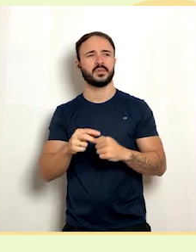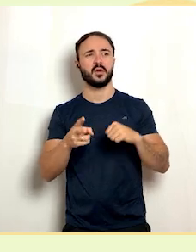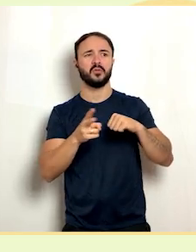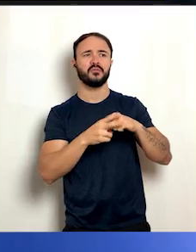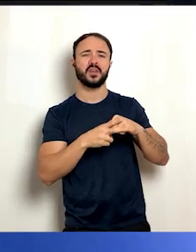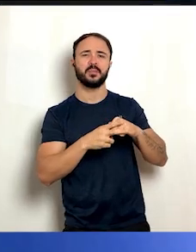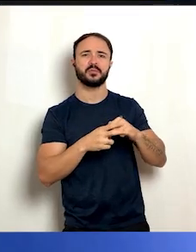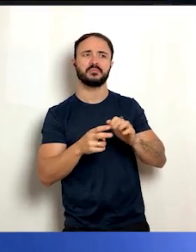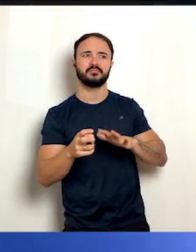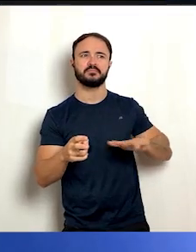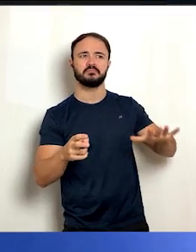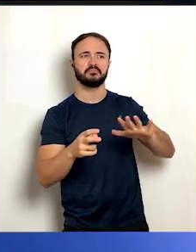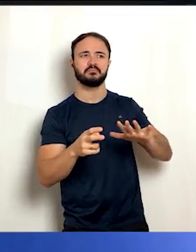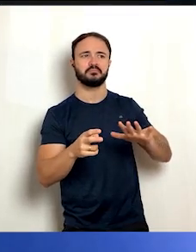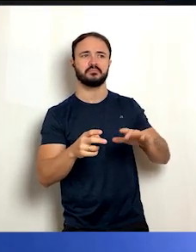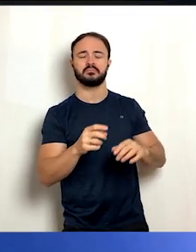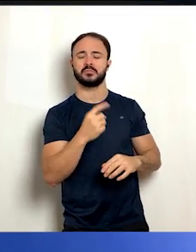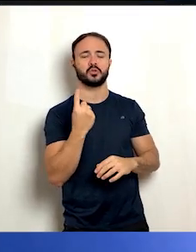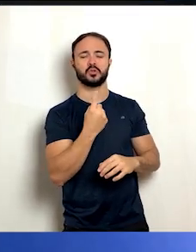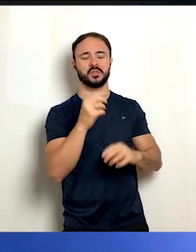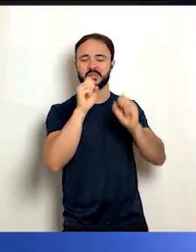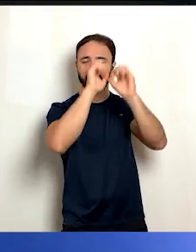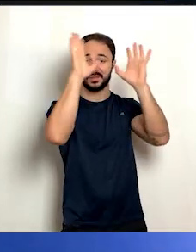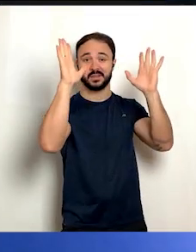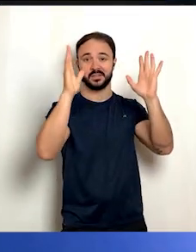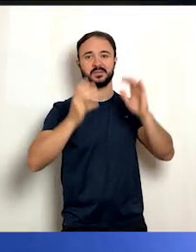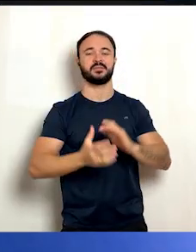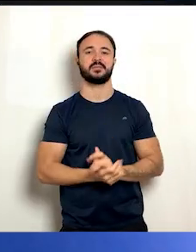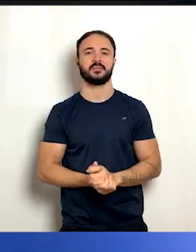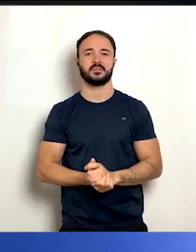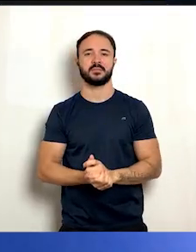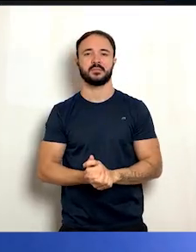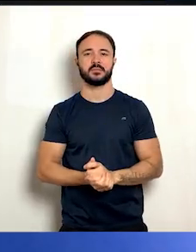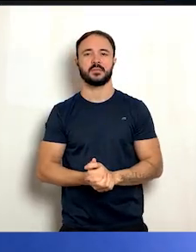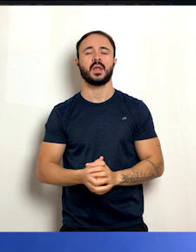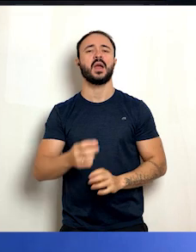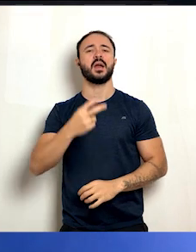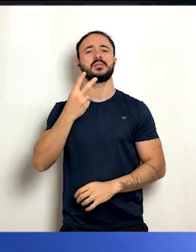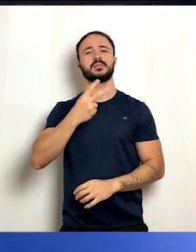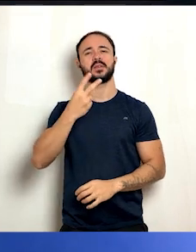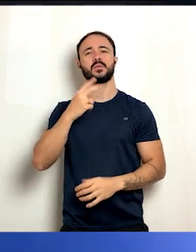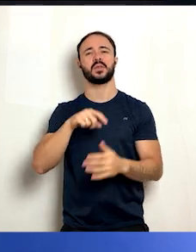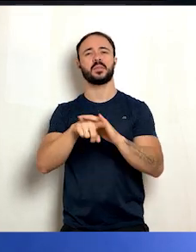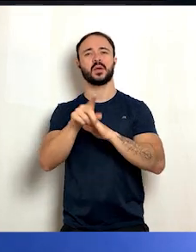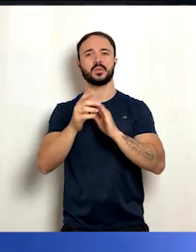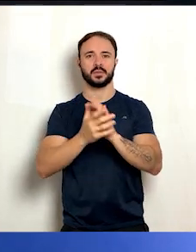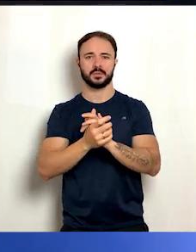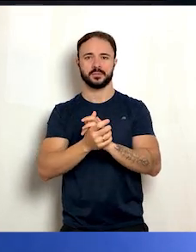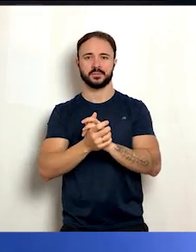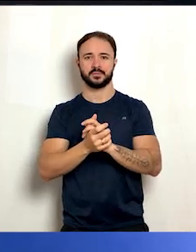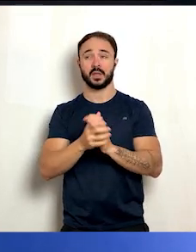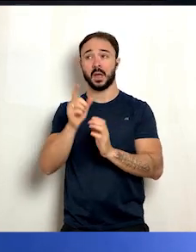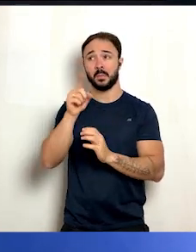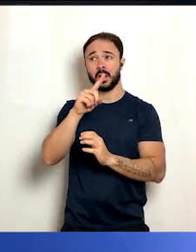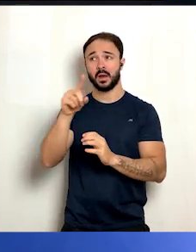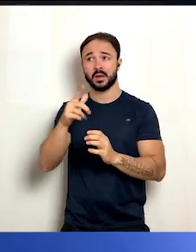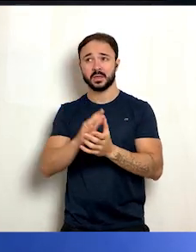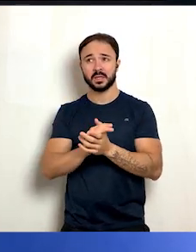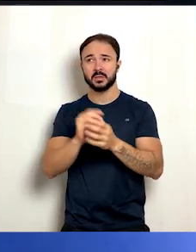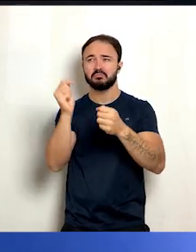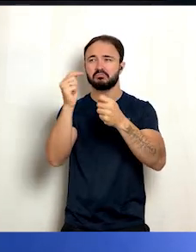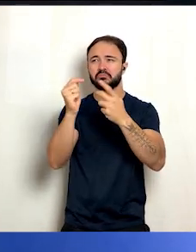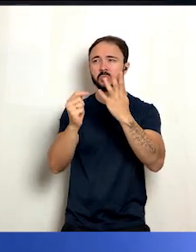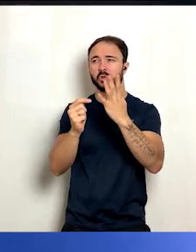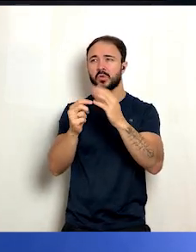completo. No nosso segundo exercício, vamos assinalar a alternativa em que o verbo é transitivo